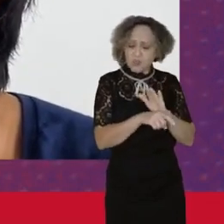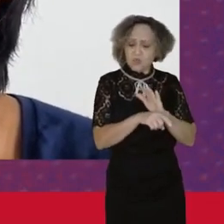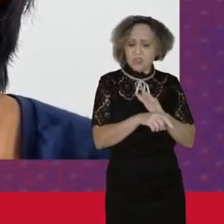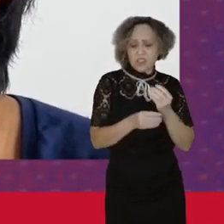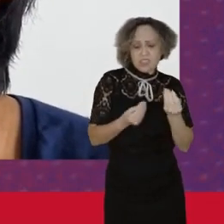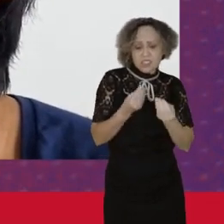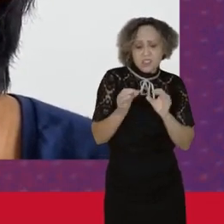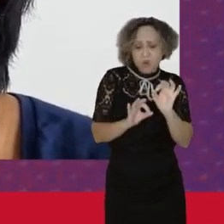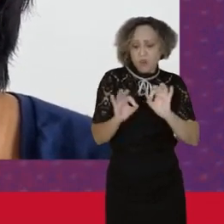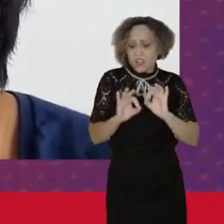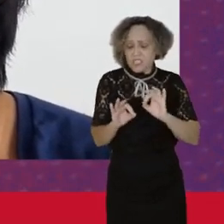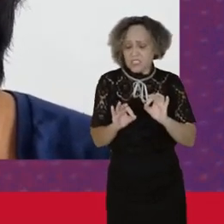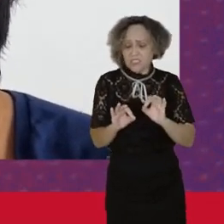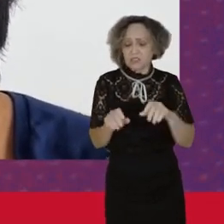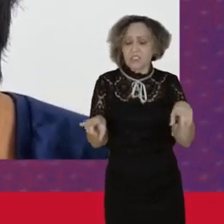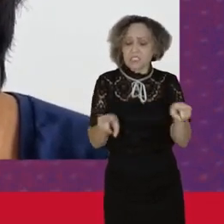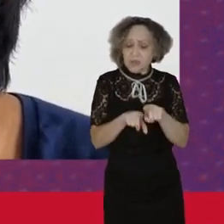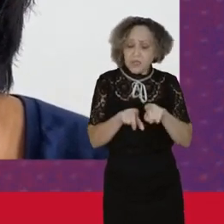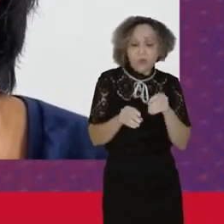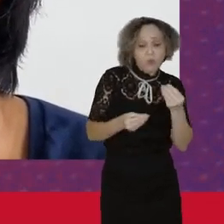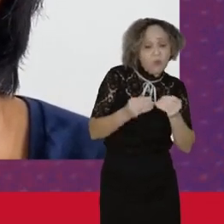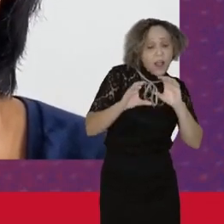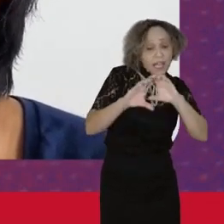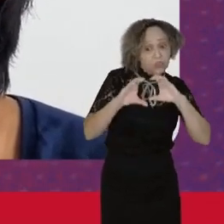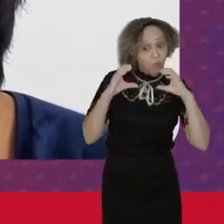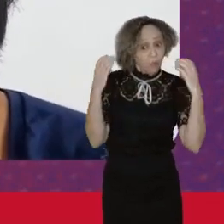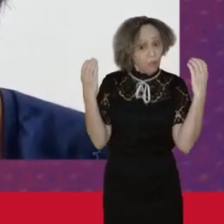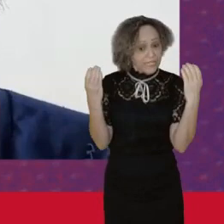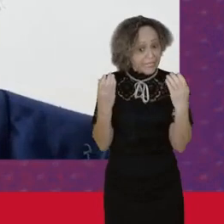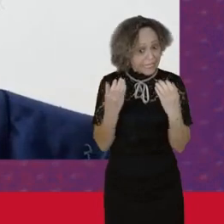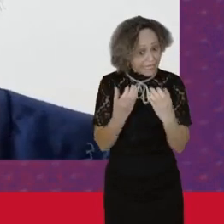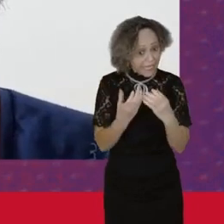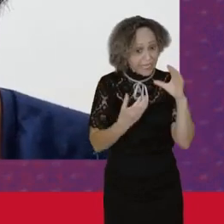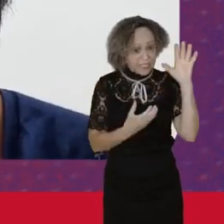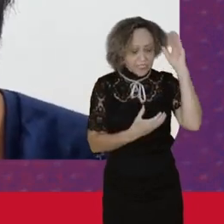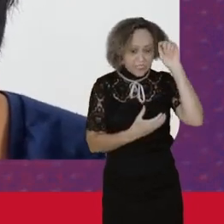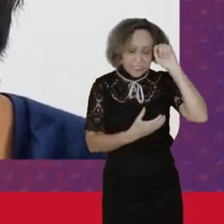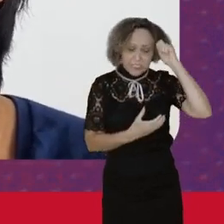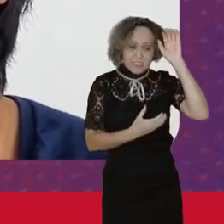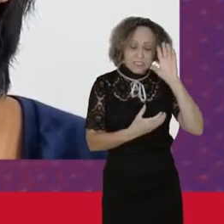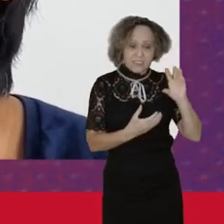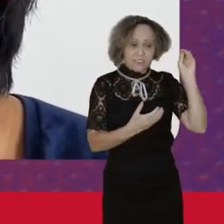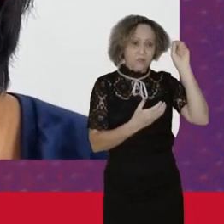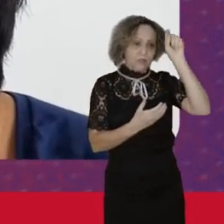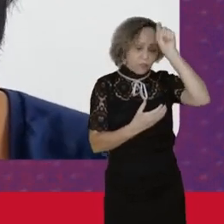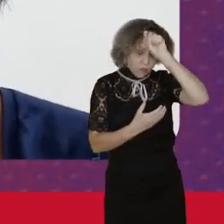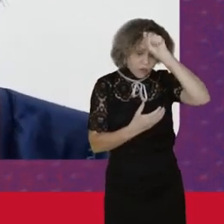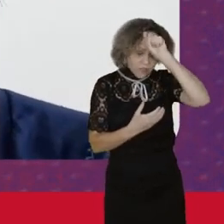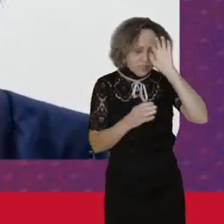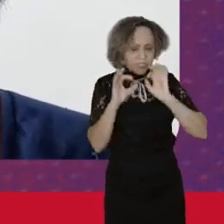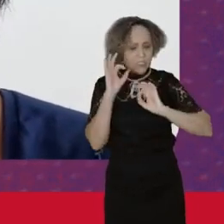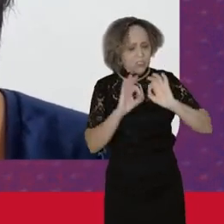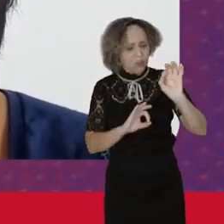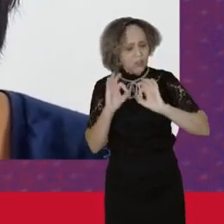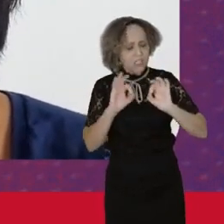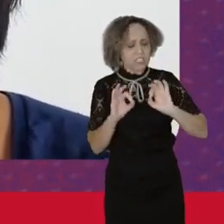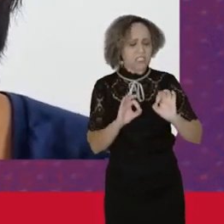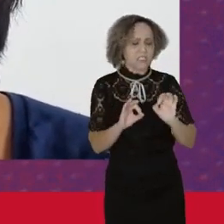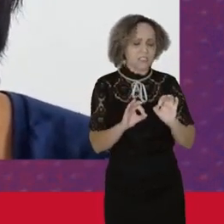ponto de vista de como as comunidades quilombolas se organizam e o papel diferenciado das